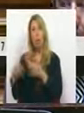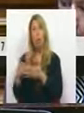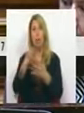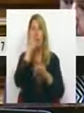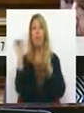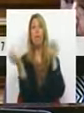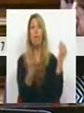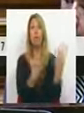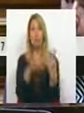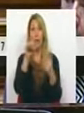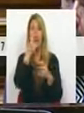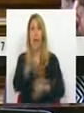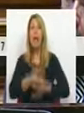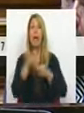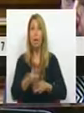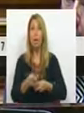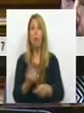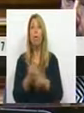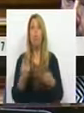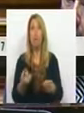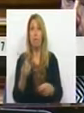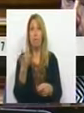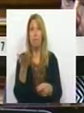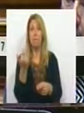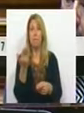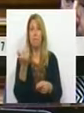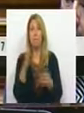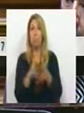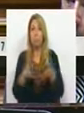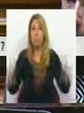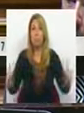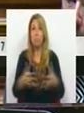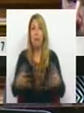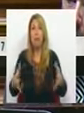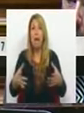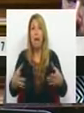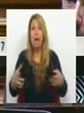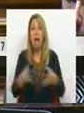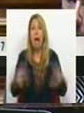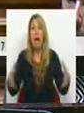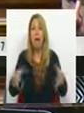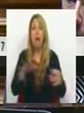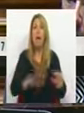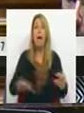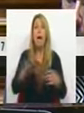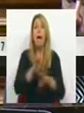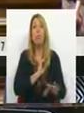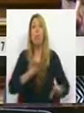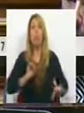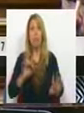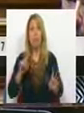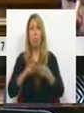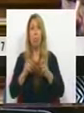e agrícola é a falta de dimensão da propriedade. Temos um problema identificado que é o minifúndio. Ora, estamos a